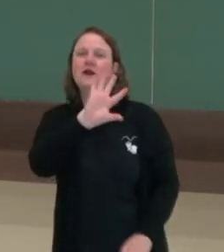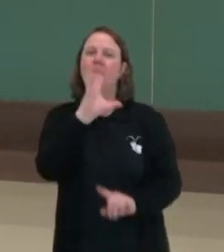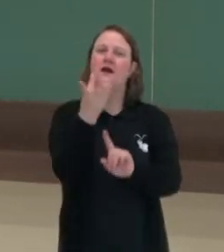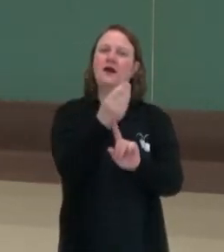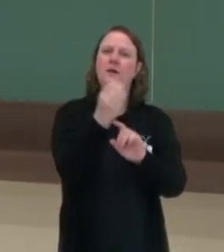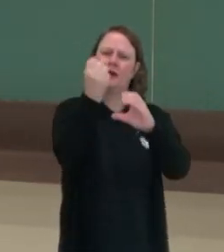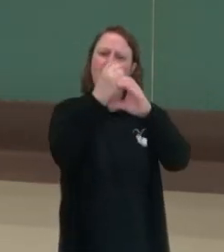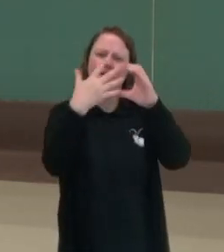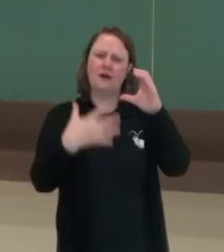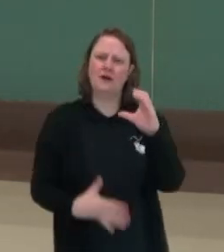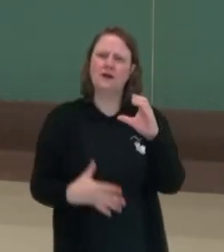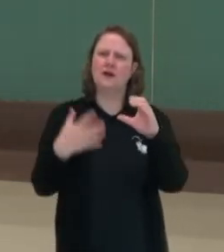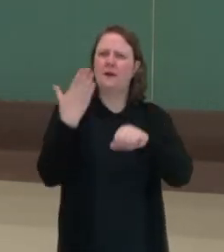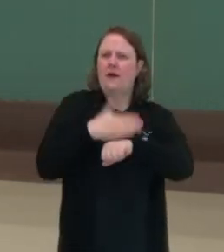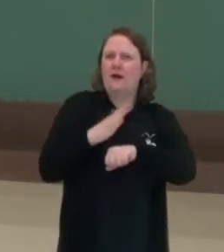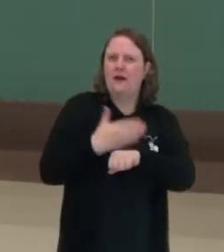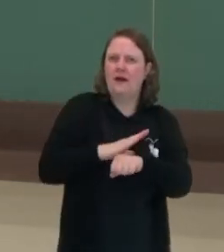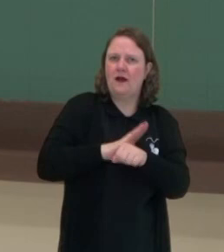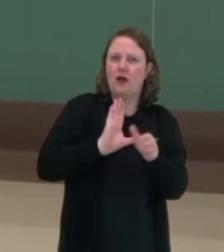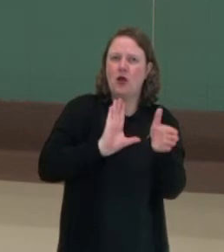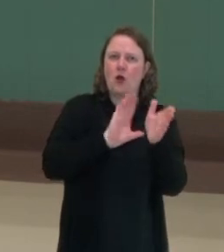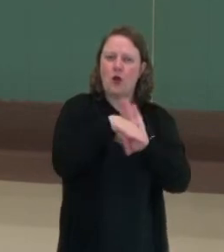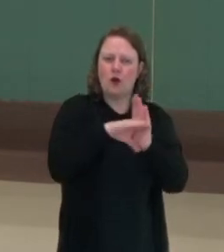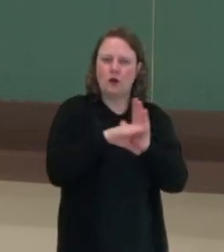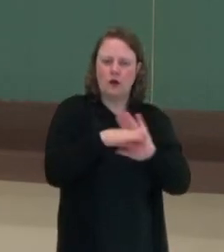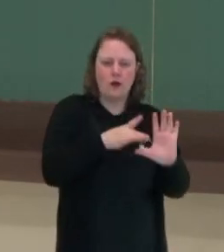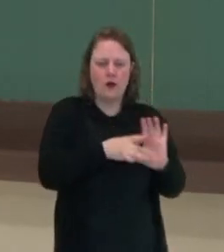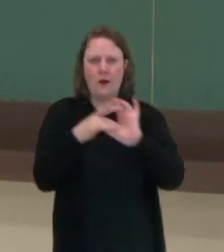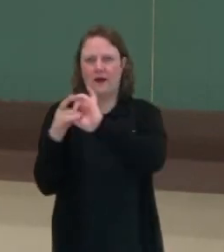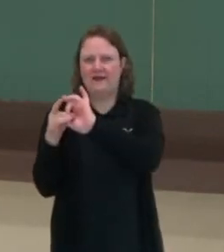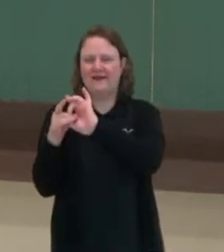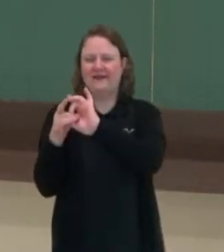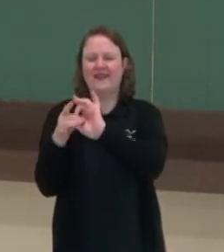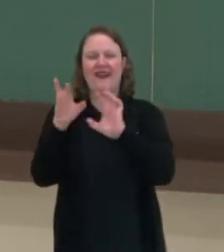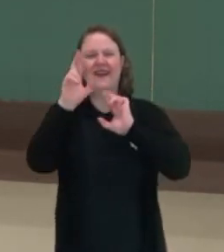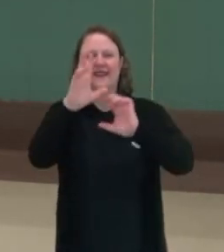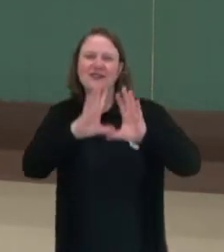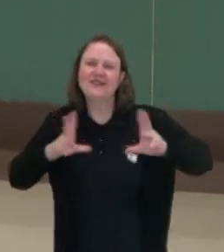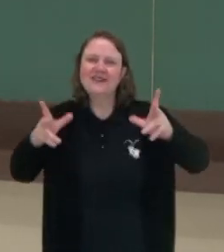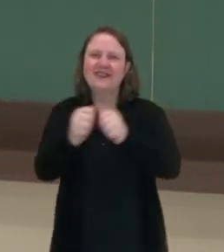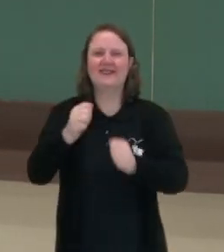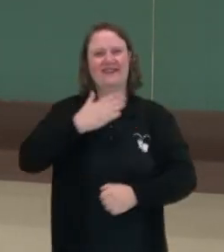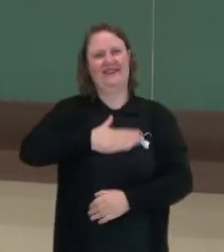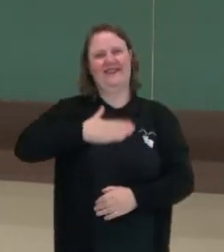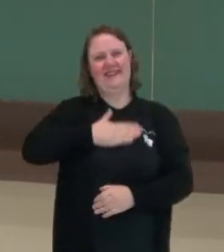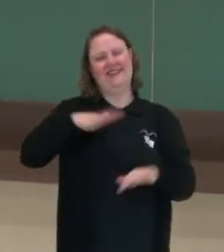características e práticas. Eu realmente espero que você tenha gostado e até breve.